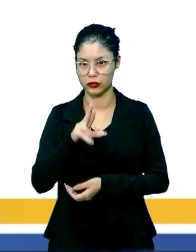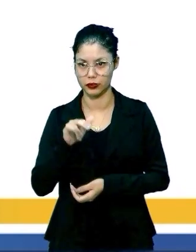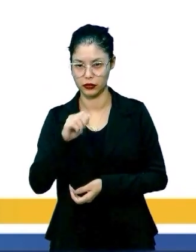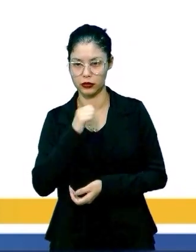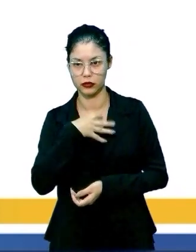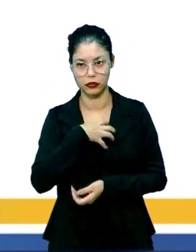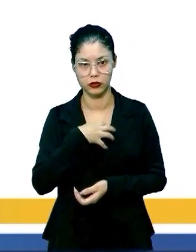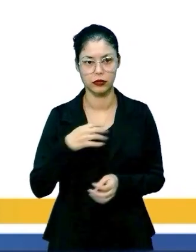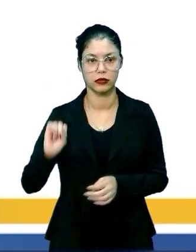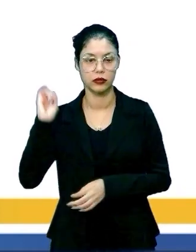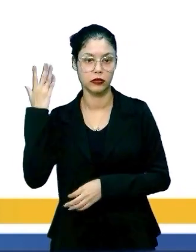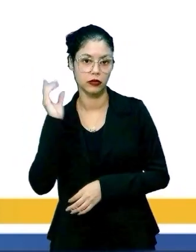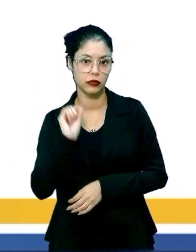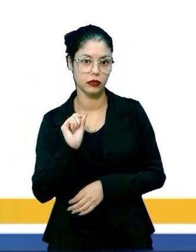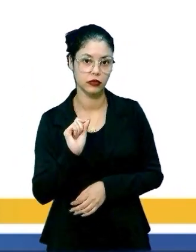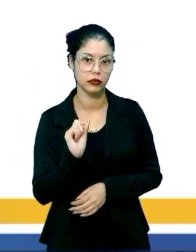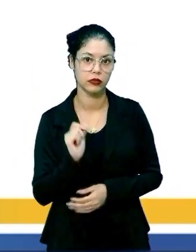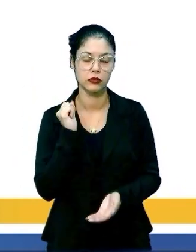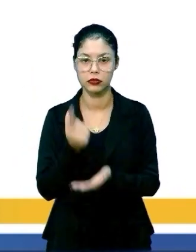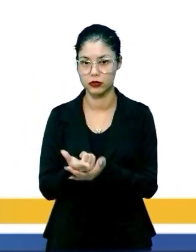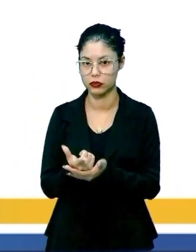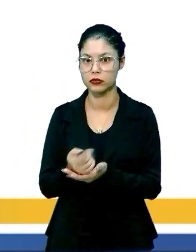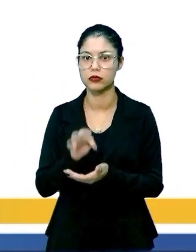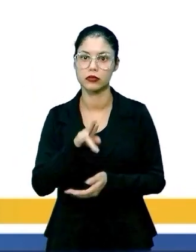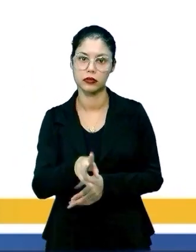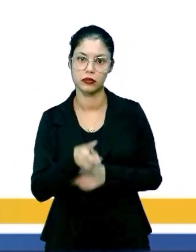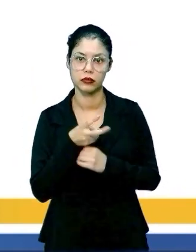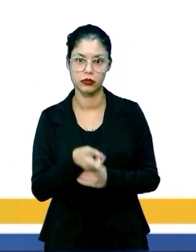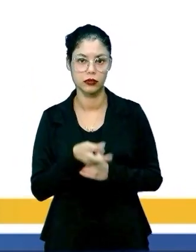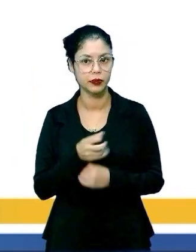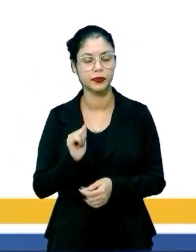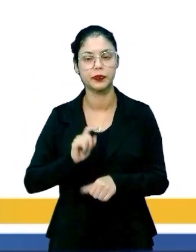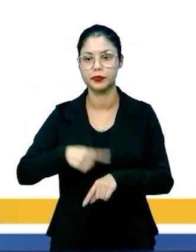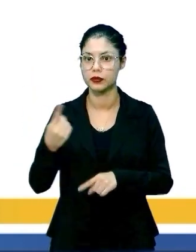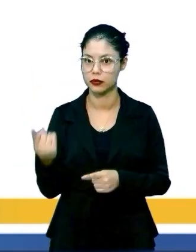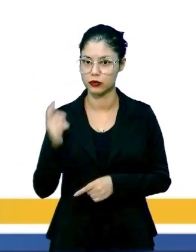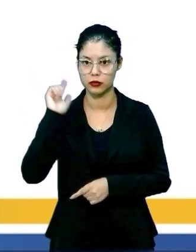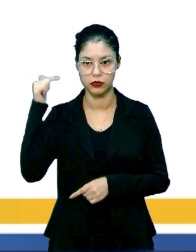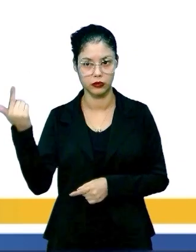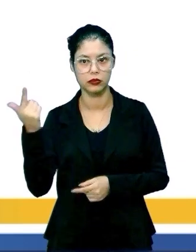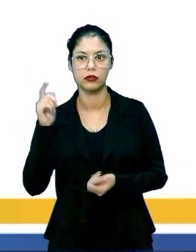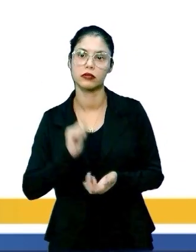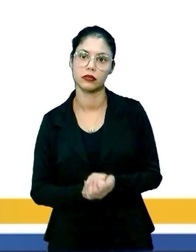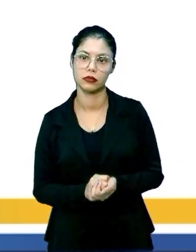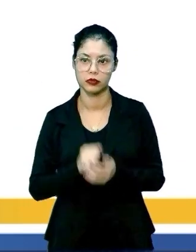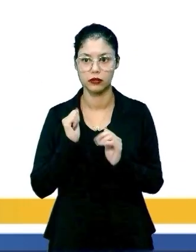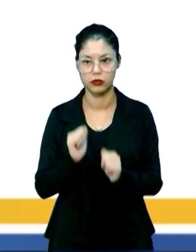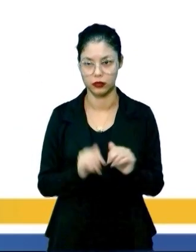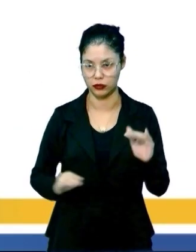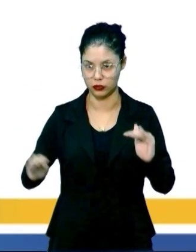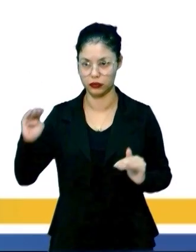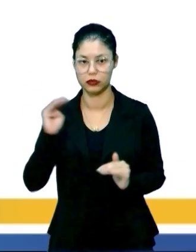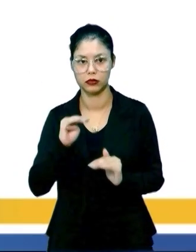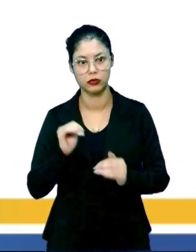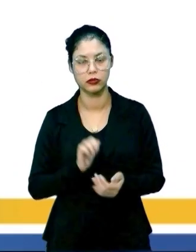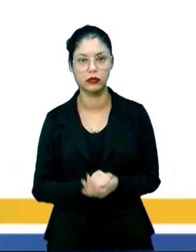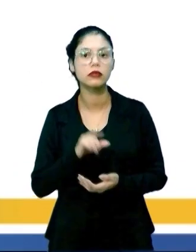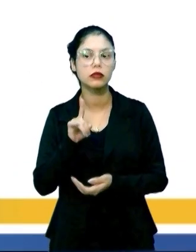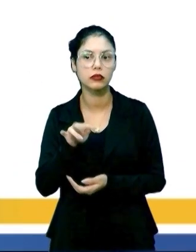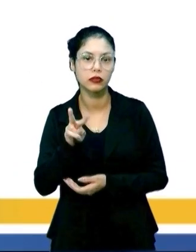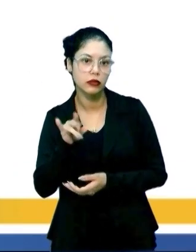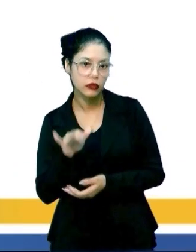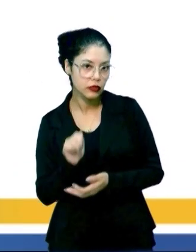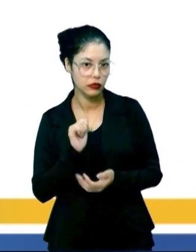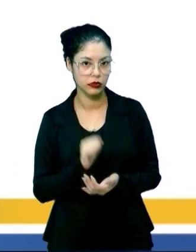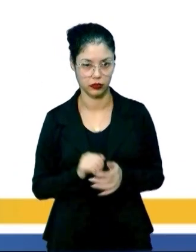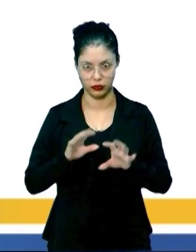momento. Isso torna a rentabilidade de um investimento mais atrativa, mas, por outro lado, pode elevar uma dívida